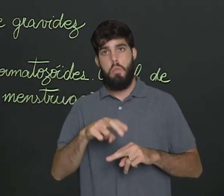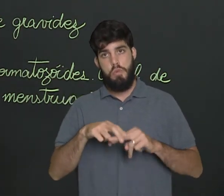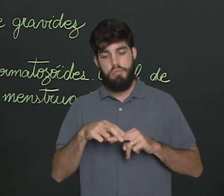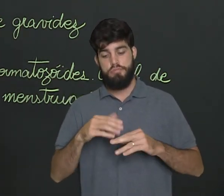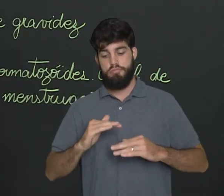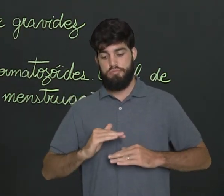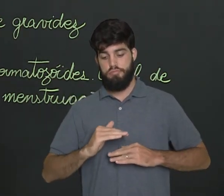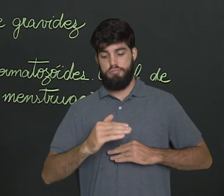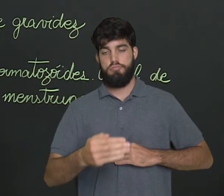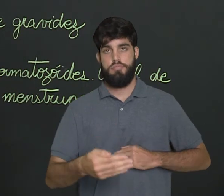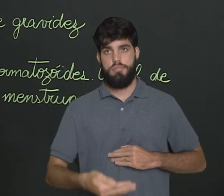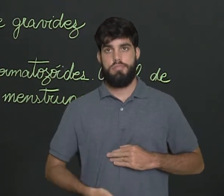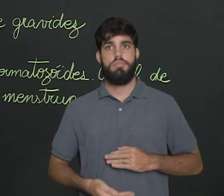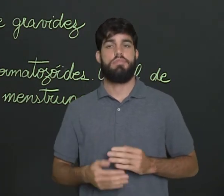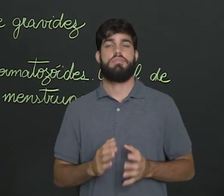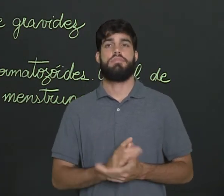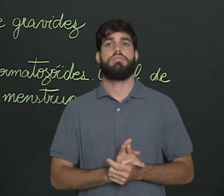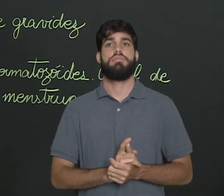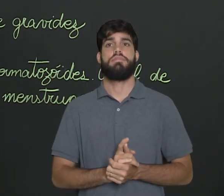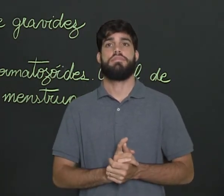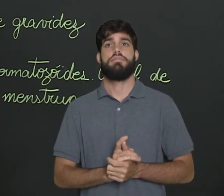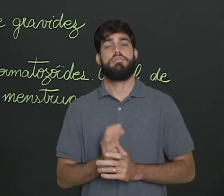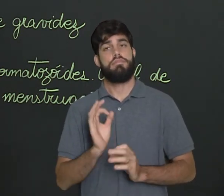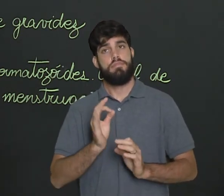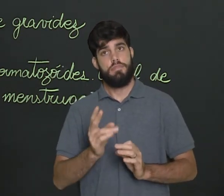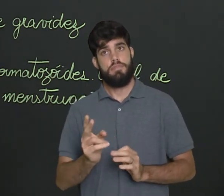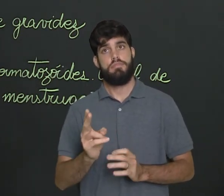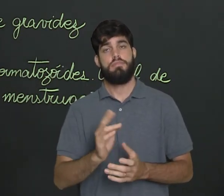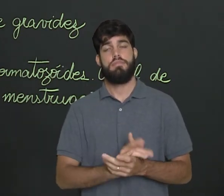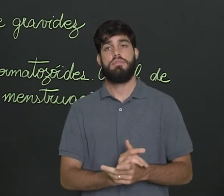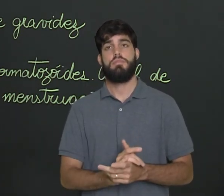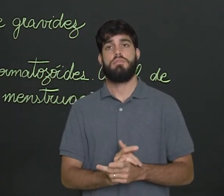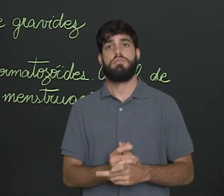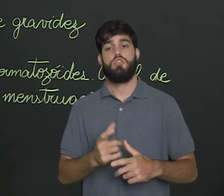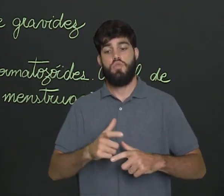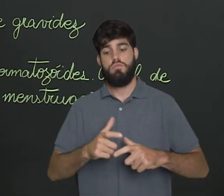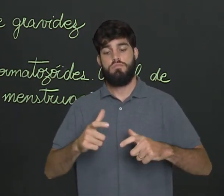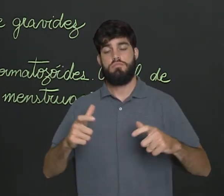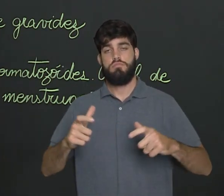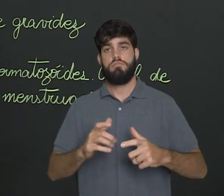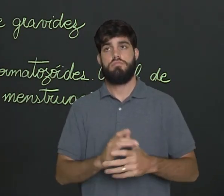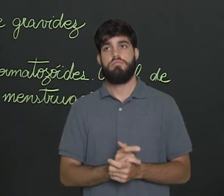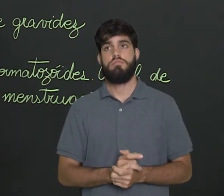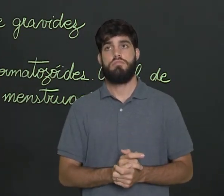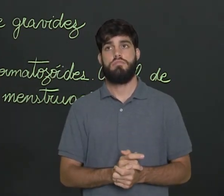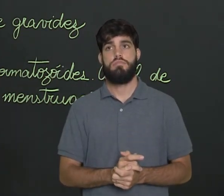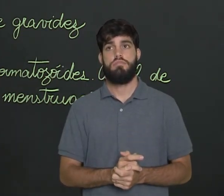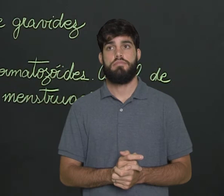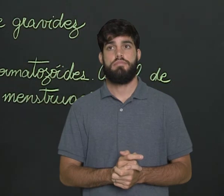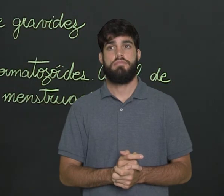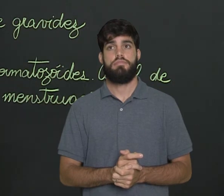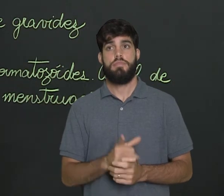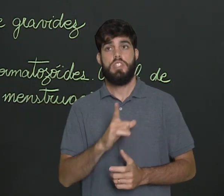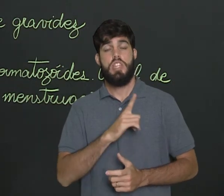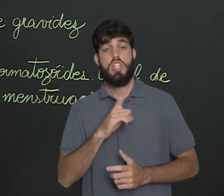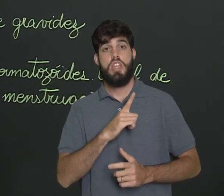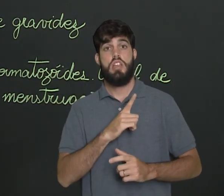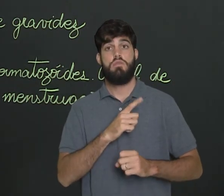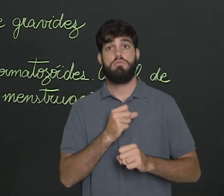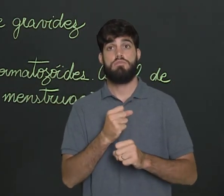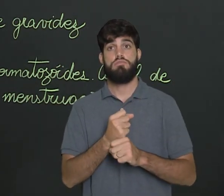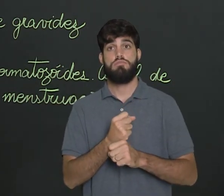ele é inclinado para frente. Esse órgão, essa estrutura muscular, inclinada para frente, para que haja o crescimento para